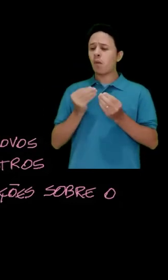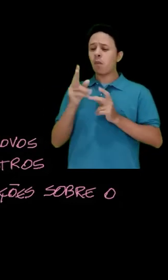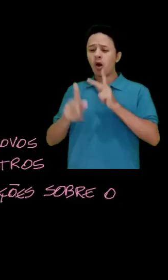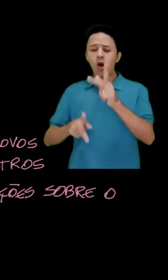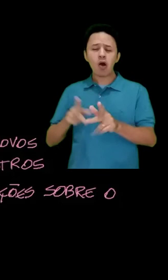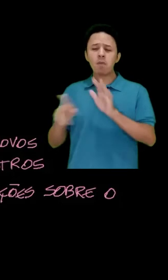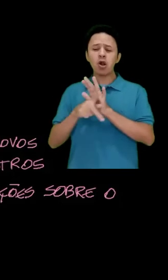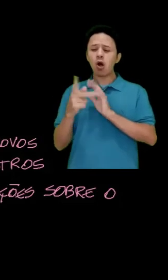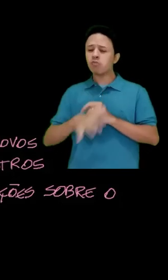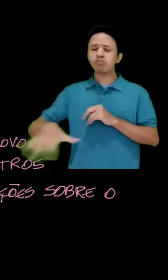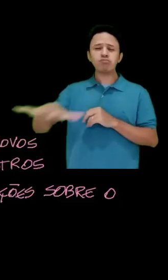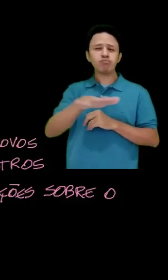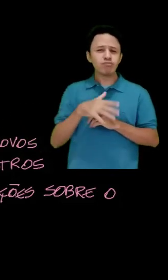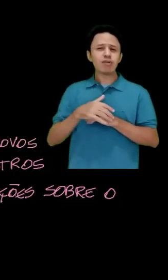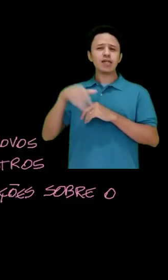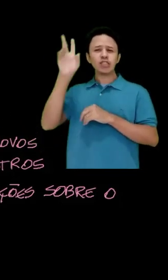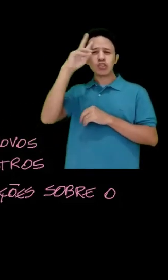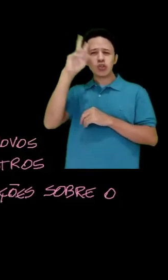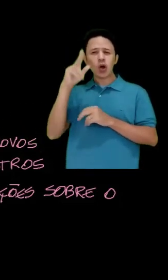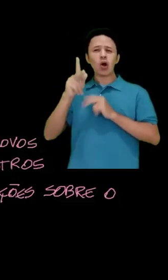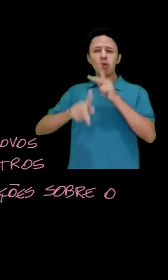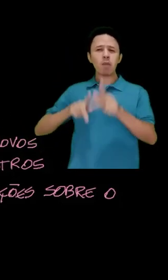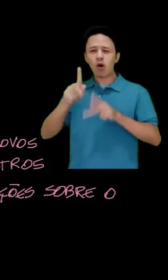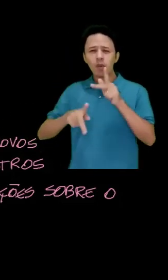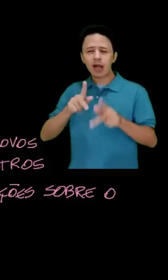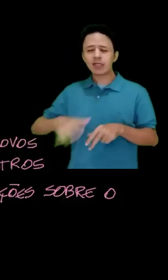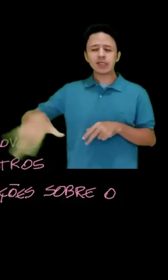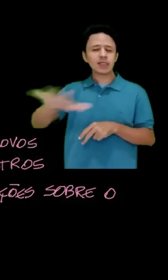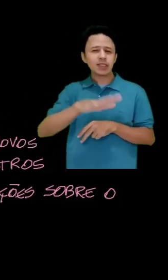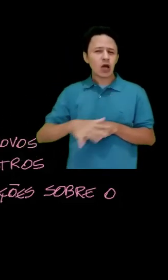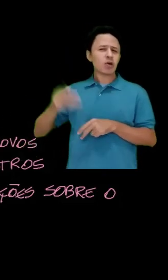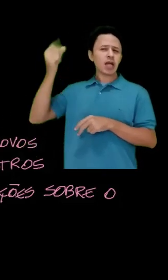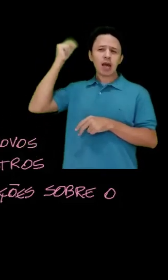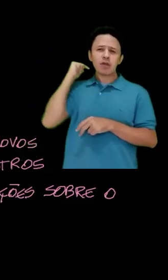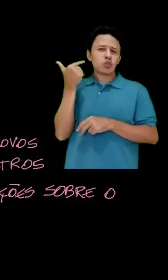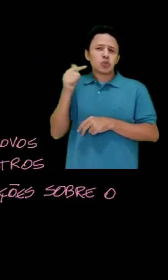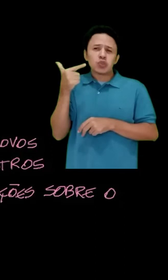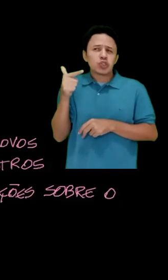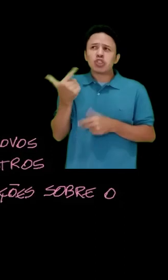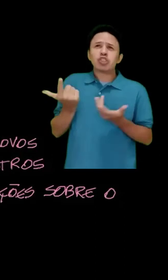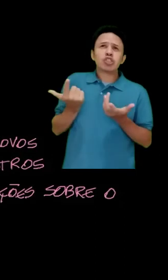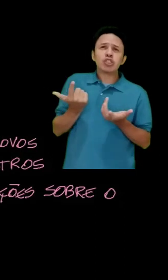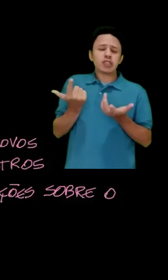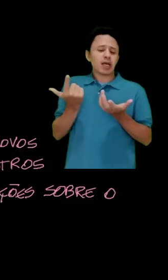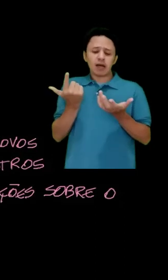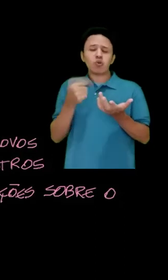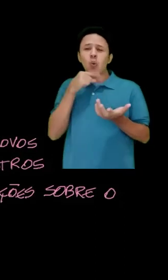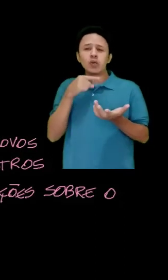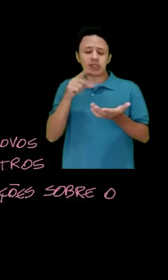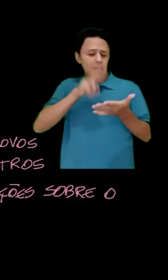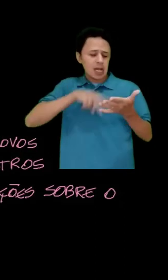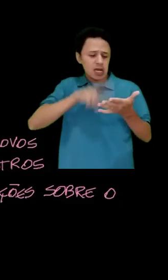muito populares, ou seja, eram histórias de toda uma população que, na época, não tinha a condição de